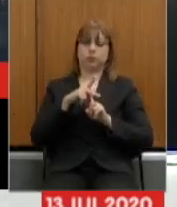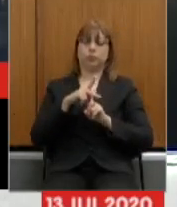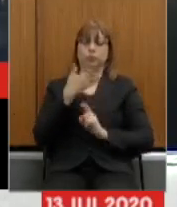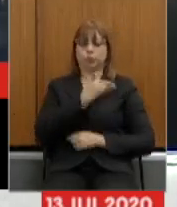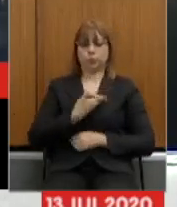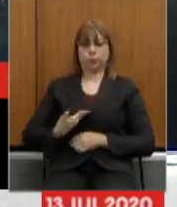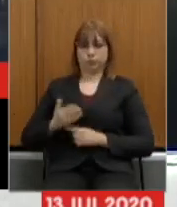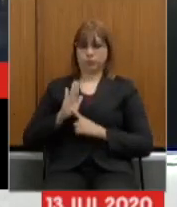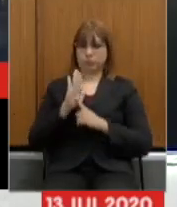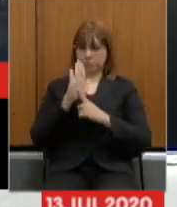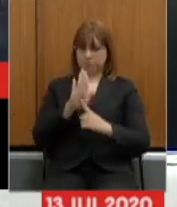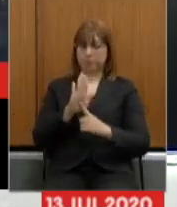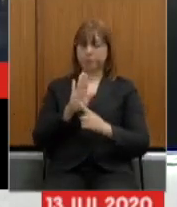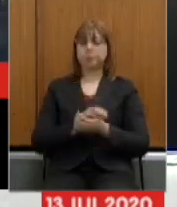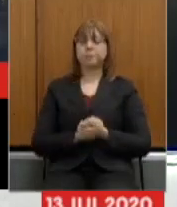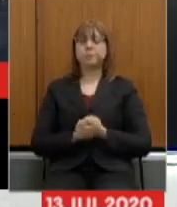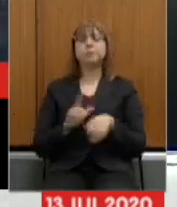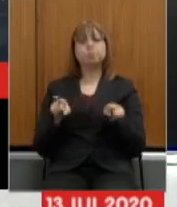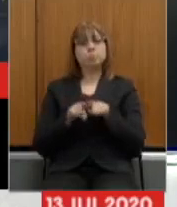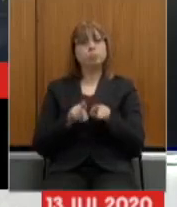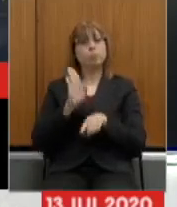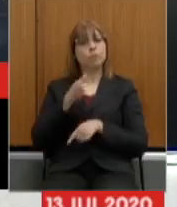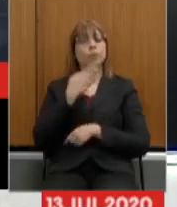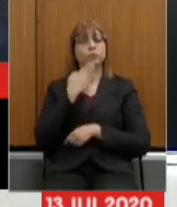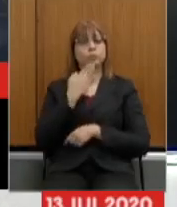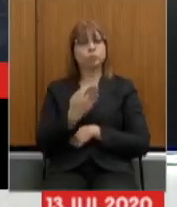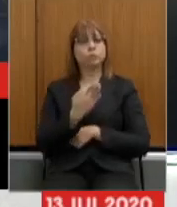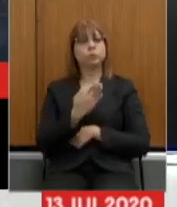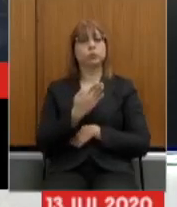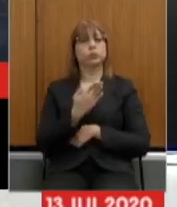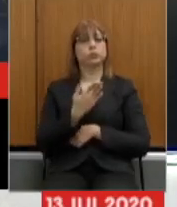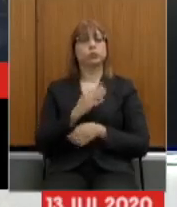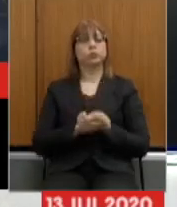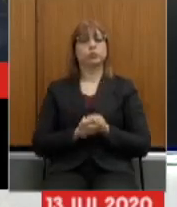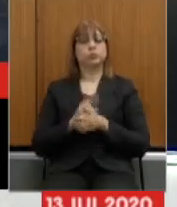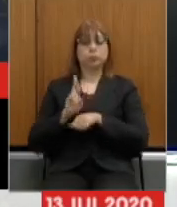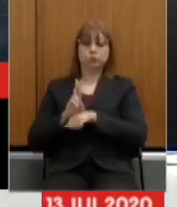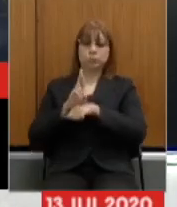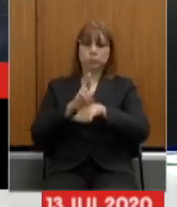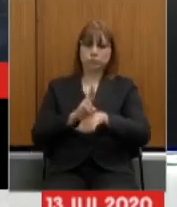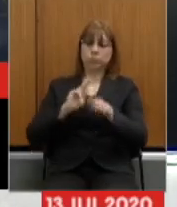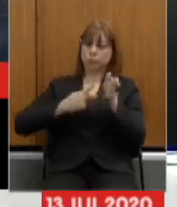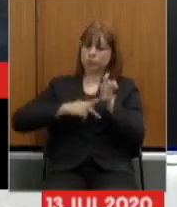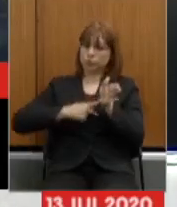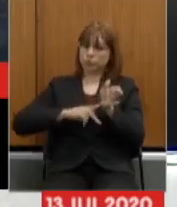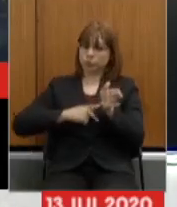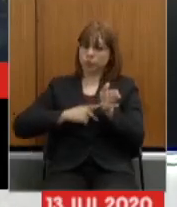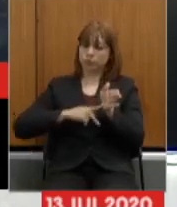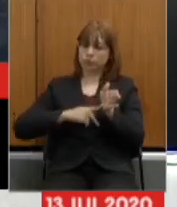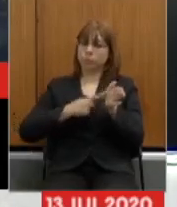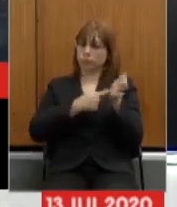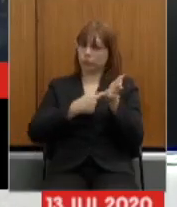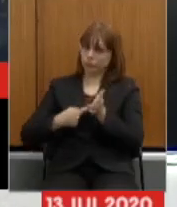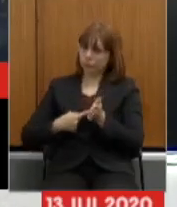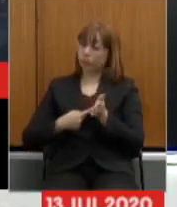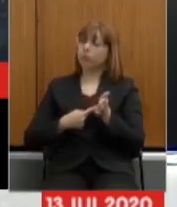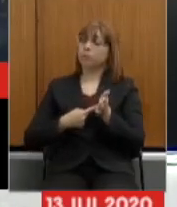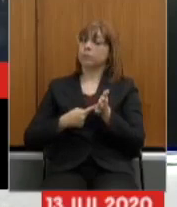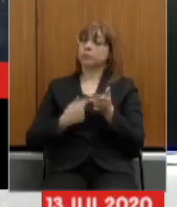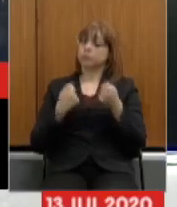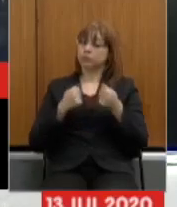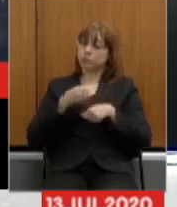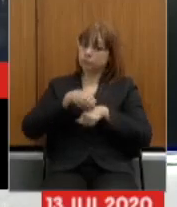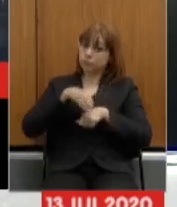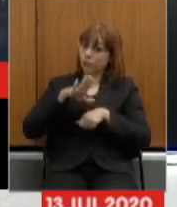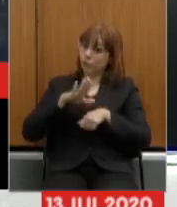Governo do Estado. Também foi solicitado às representações sindicais convidadas que encaminhem